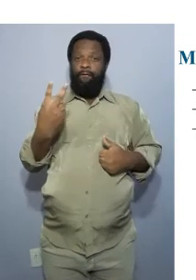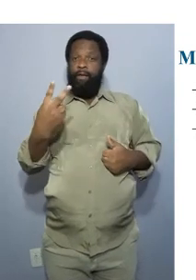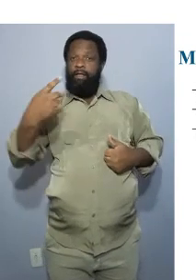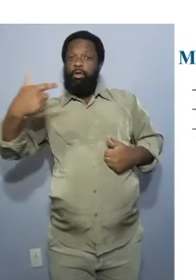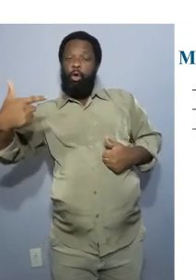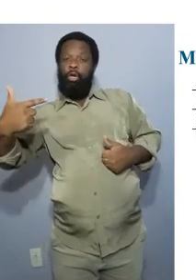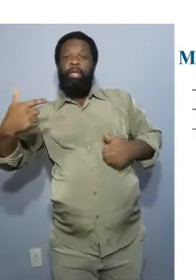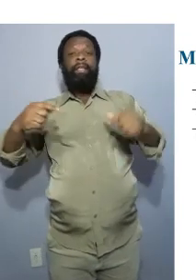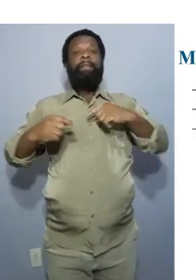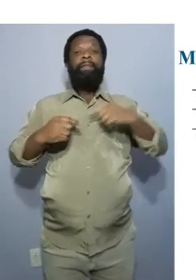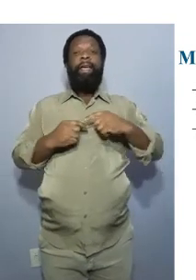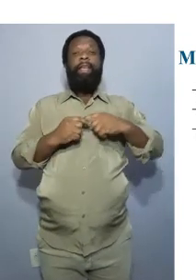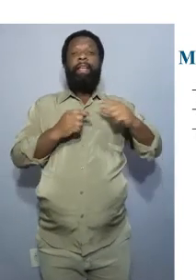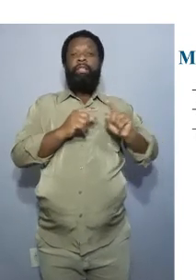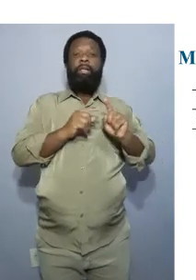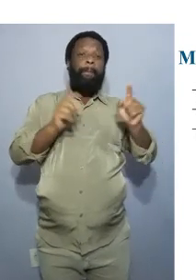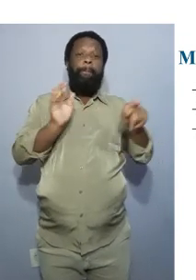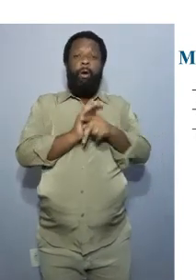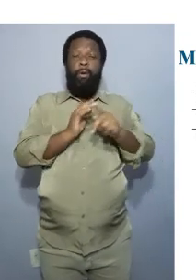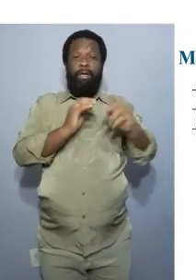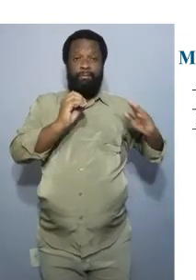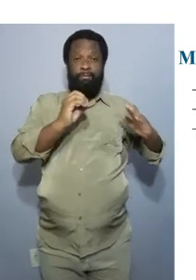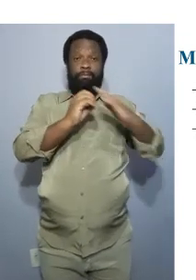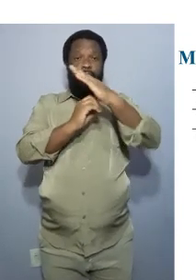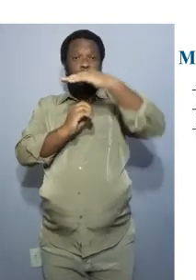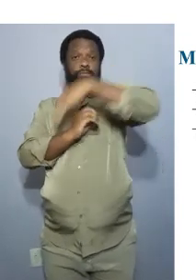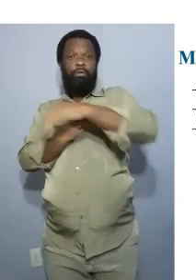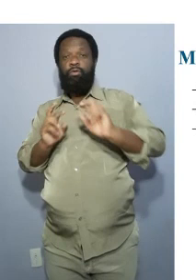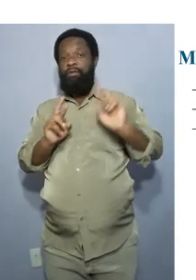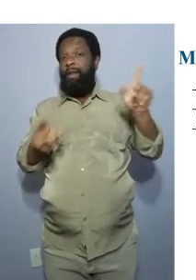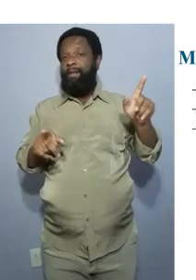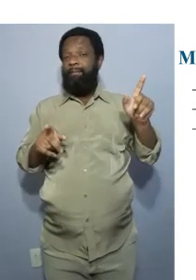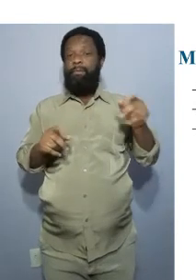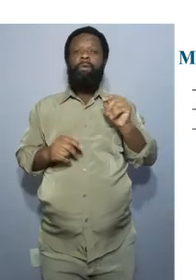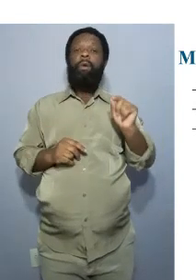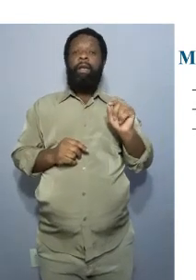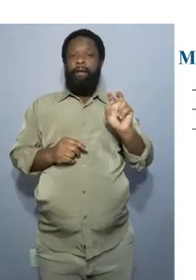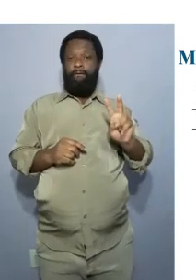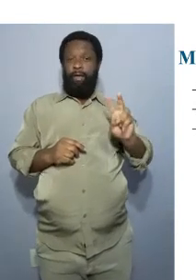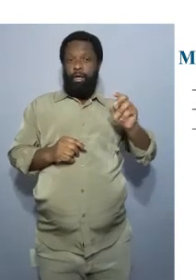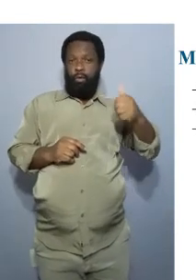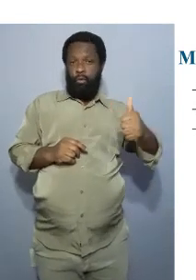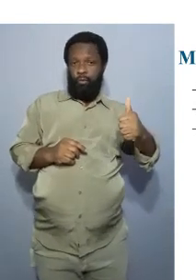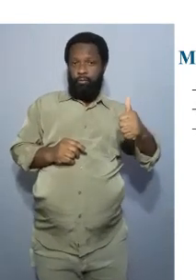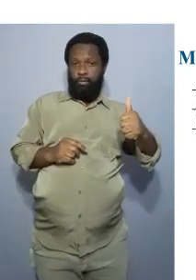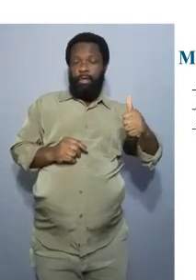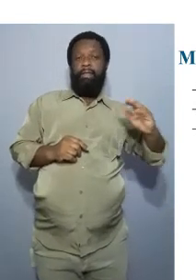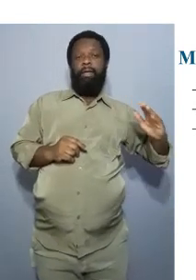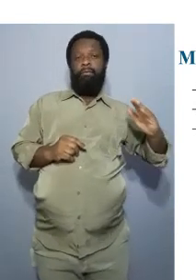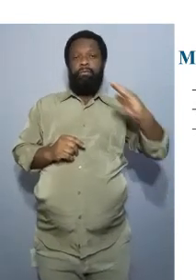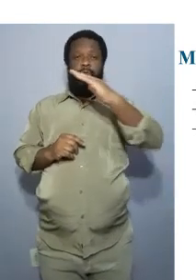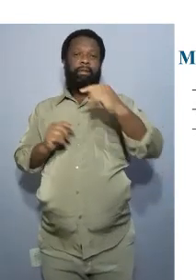v2 pertencem às direções das retas tangentes à curva, tudo bem? Então, v1 está na tangente da